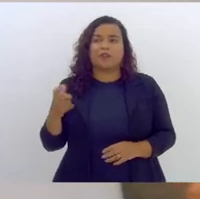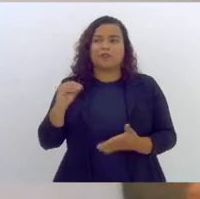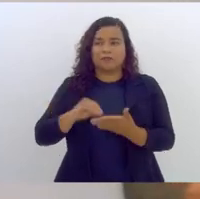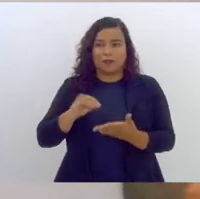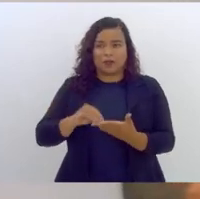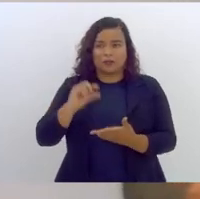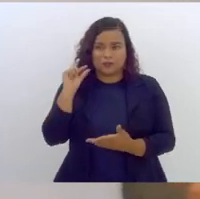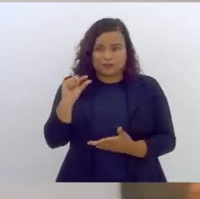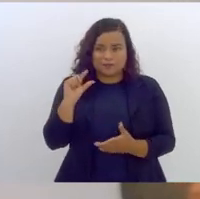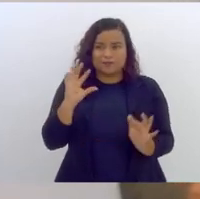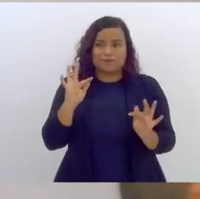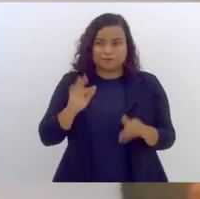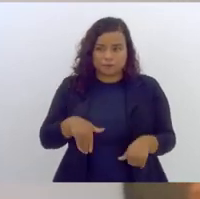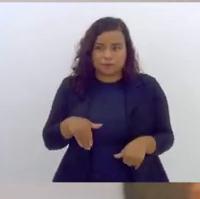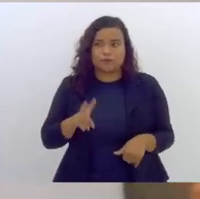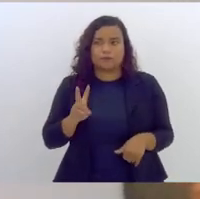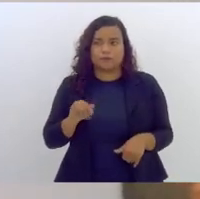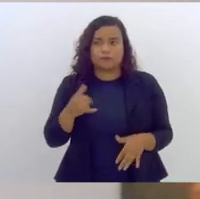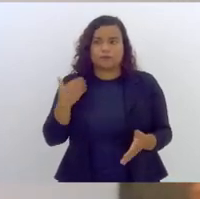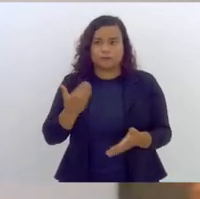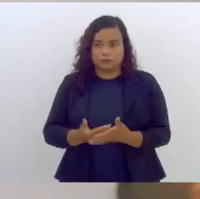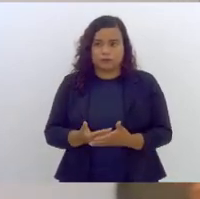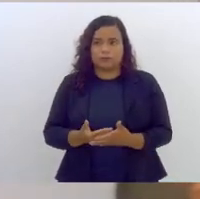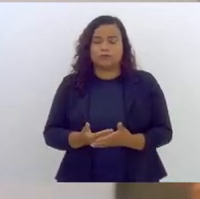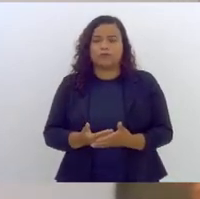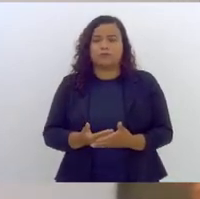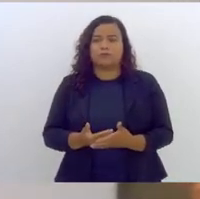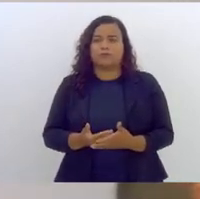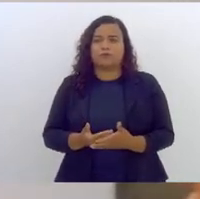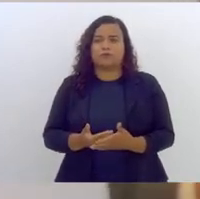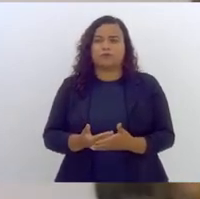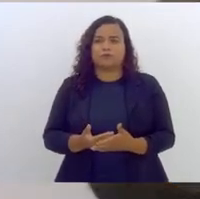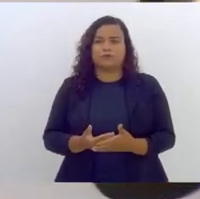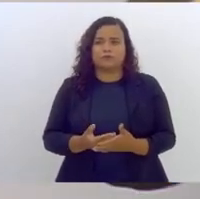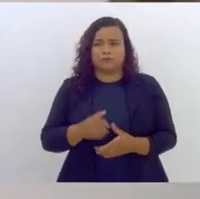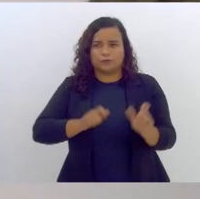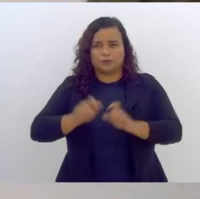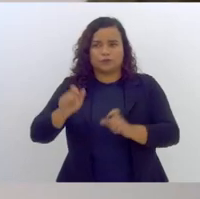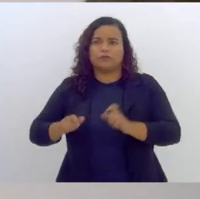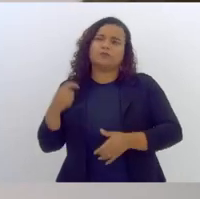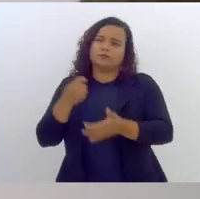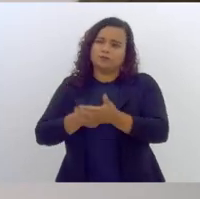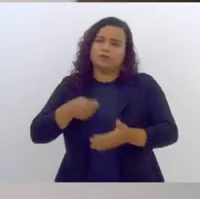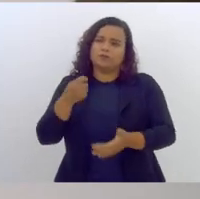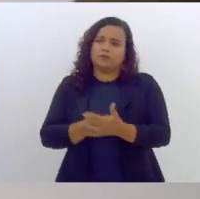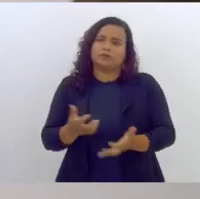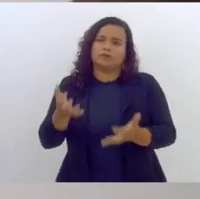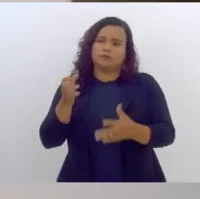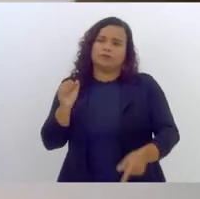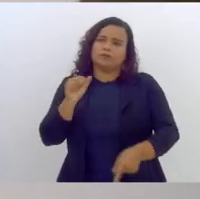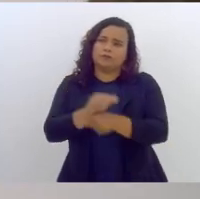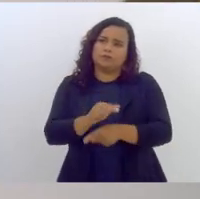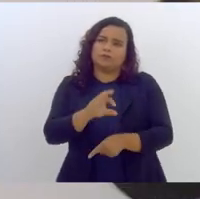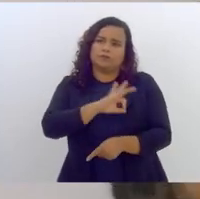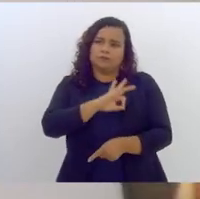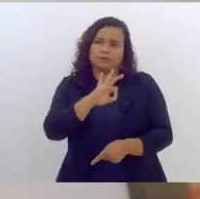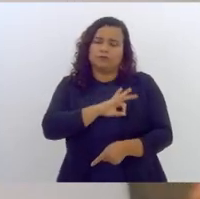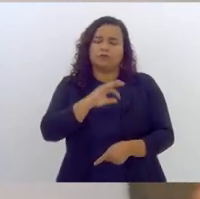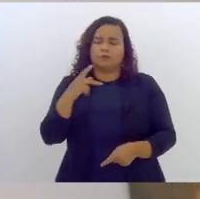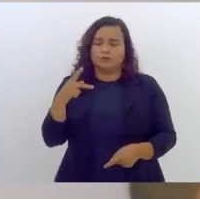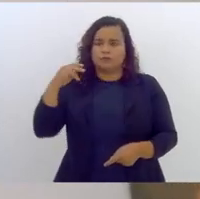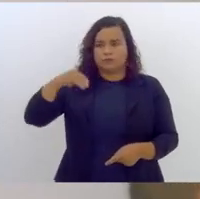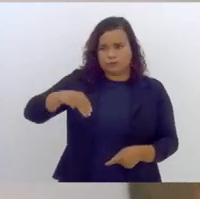um pedacinho para encerrar essa via crustre desses Bravos Guerreiros aí que querem entrar por polícia militar e